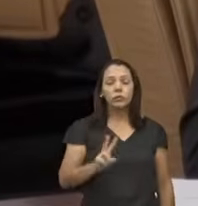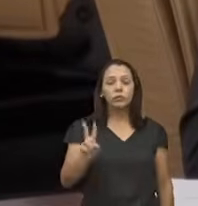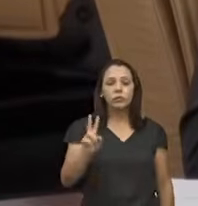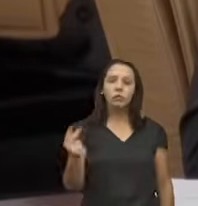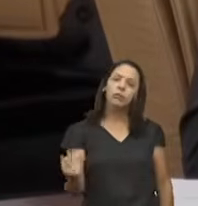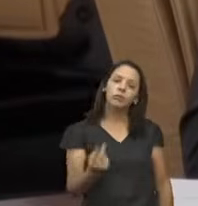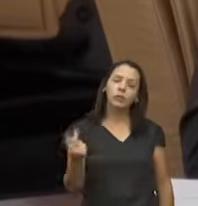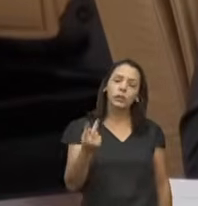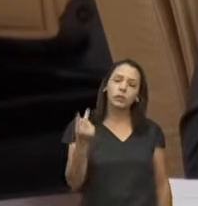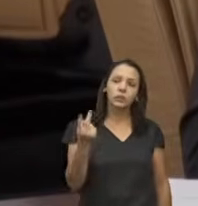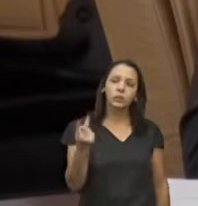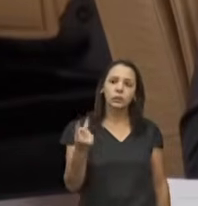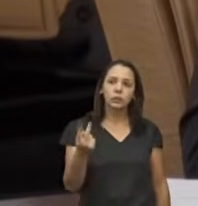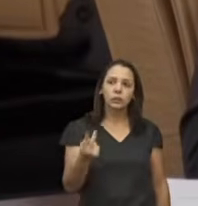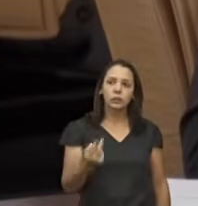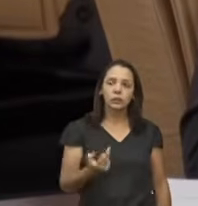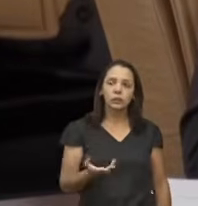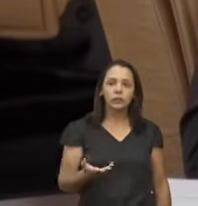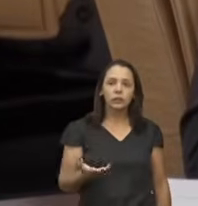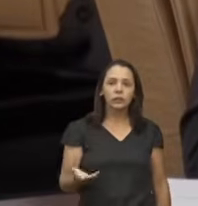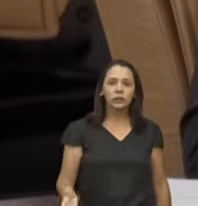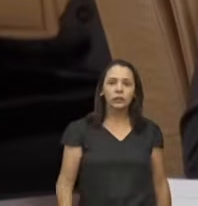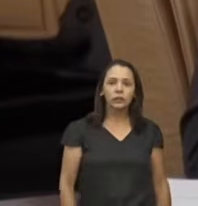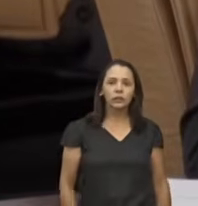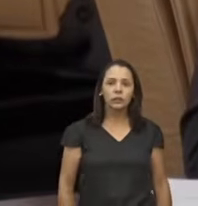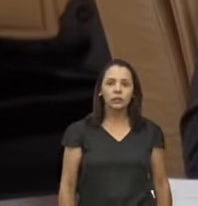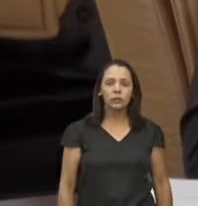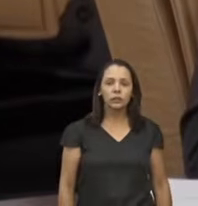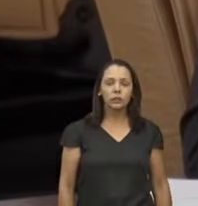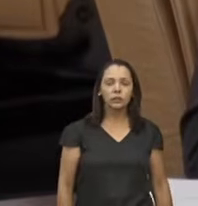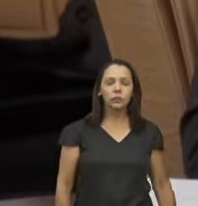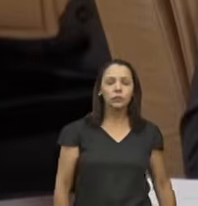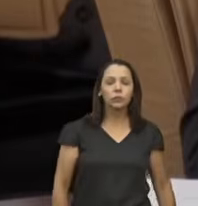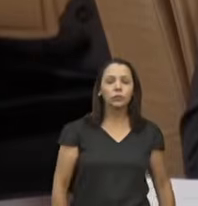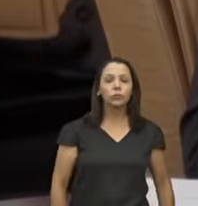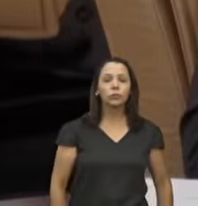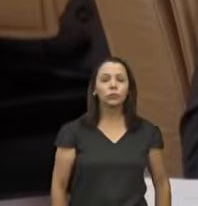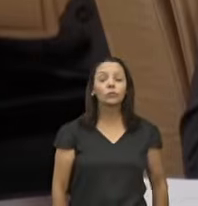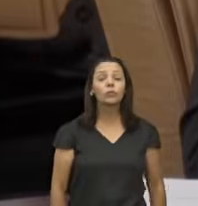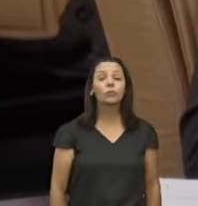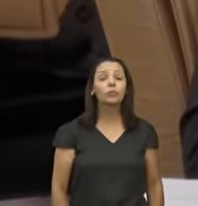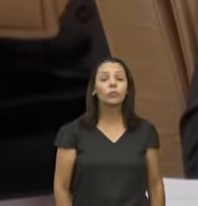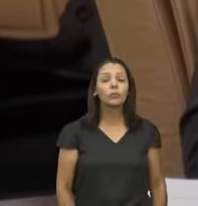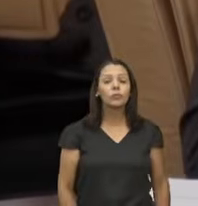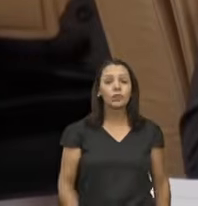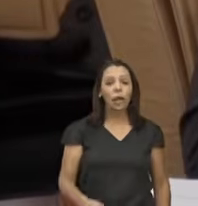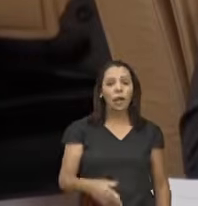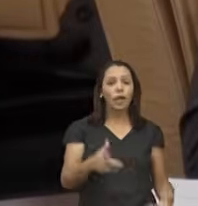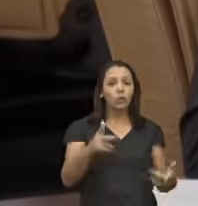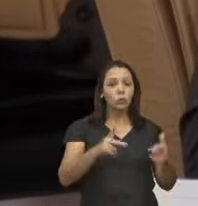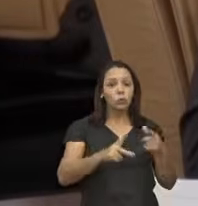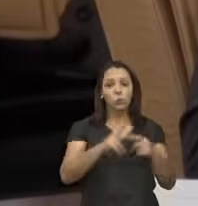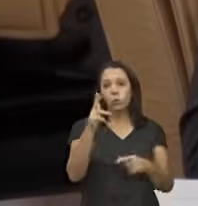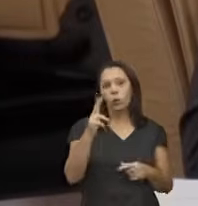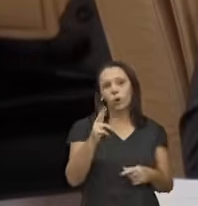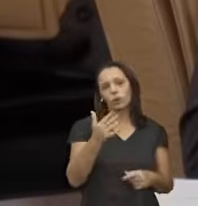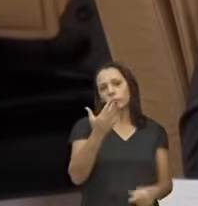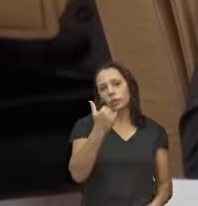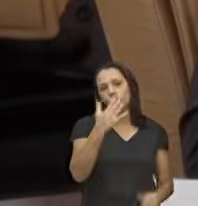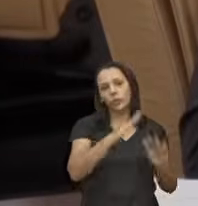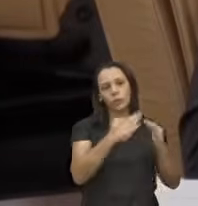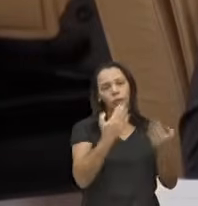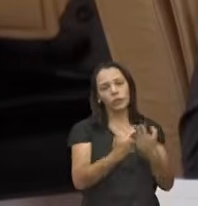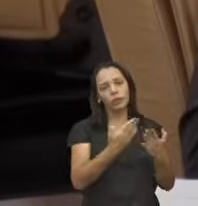lá, 1/5 do valor do custo, do corte que a gente teve nas merendas, nas escolas. Então, a gente